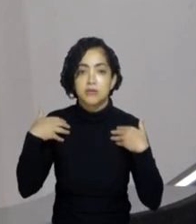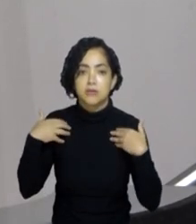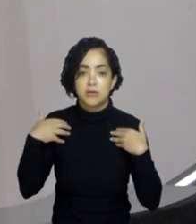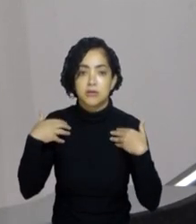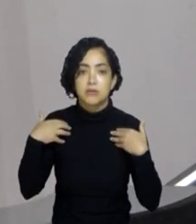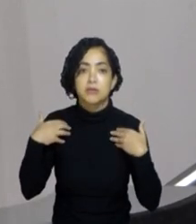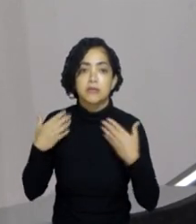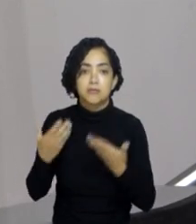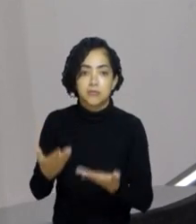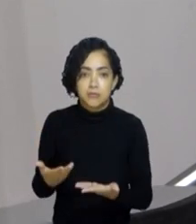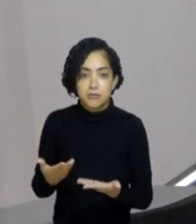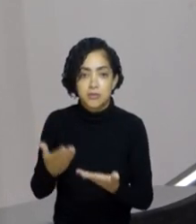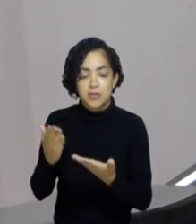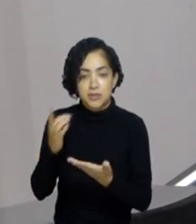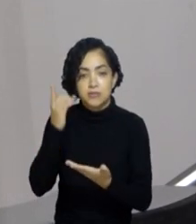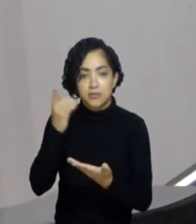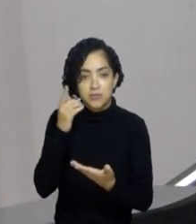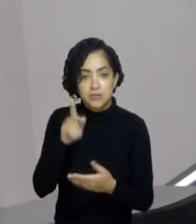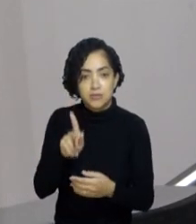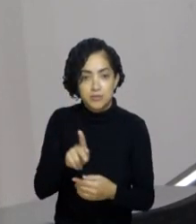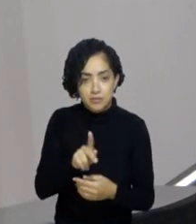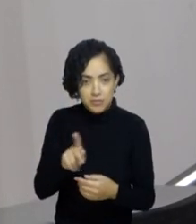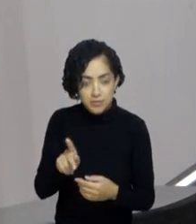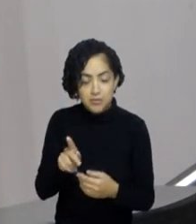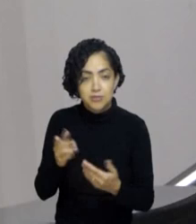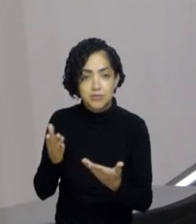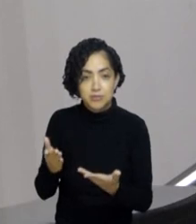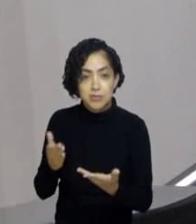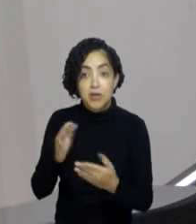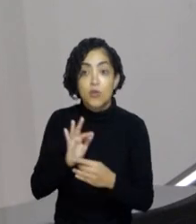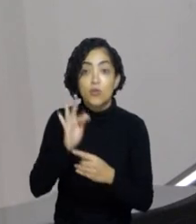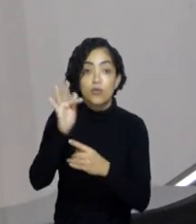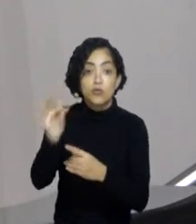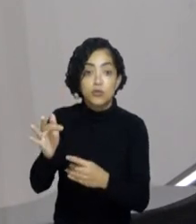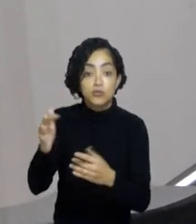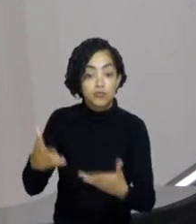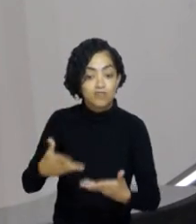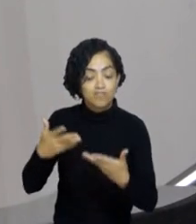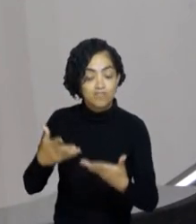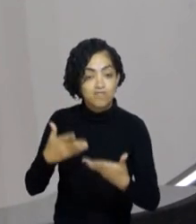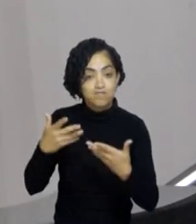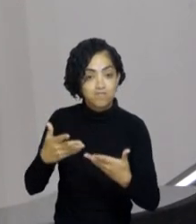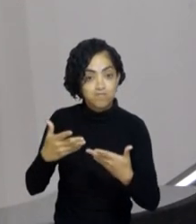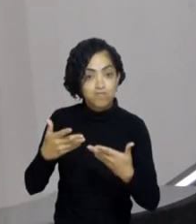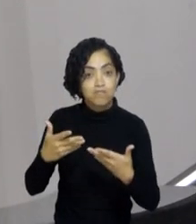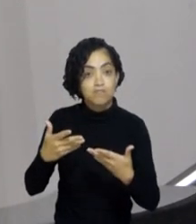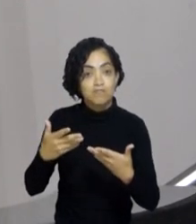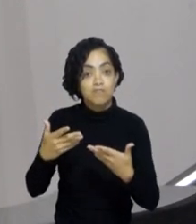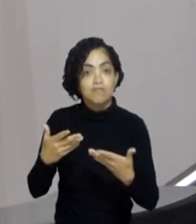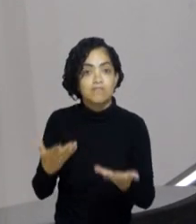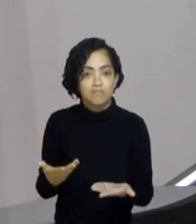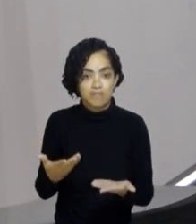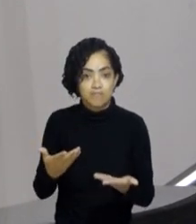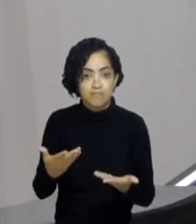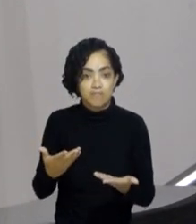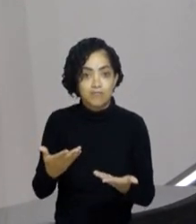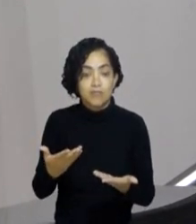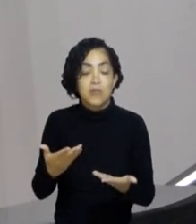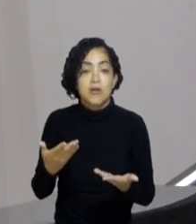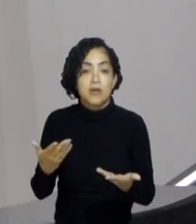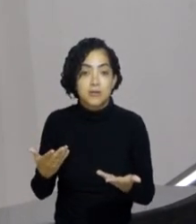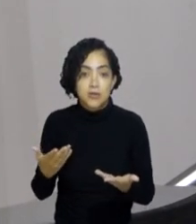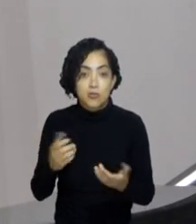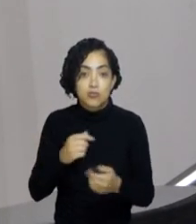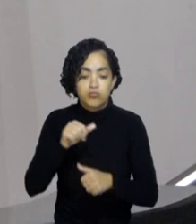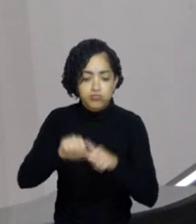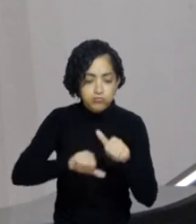anos, e dizer, deputado, presidente Pedro, que o futuro nos instiga cada vez mais, nos entusiasma e nos motiva, por conta da transformação que